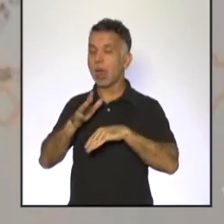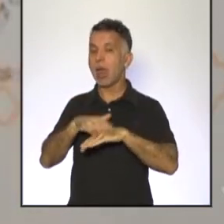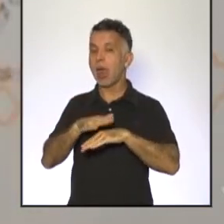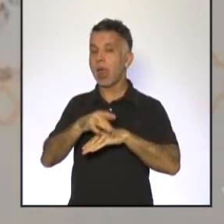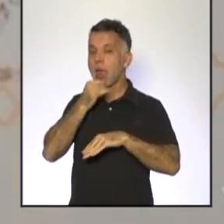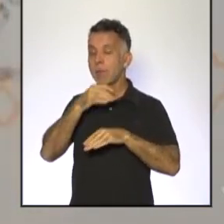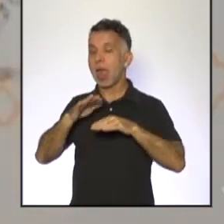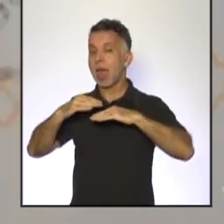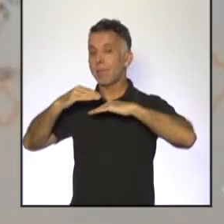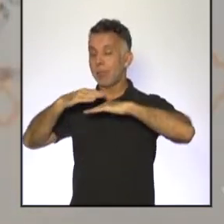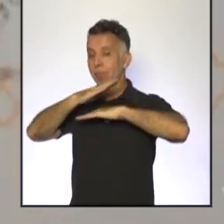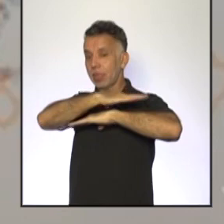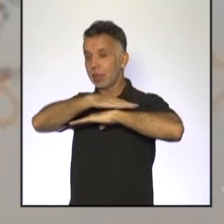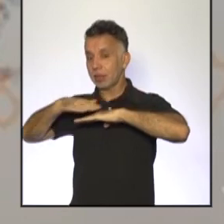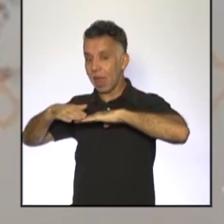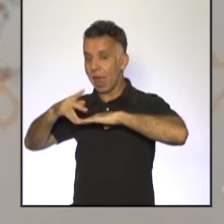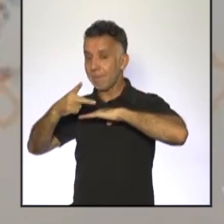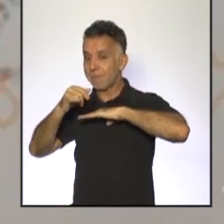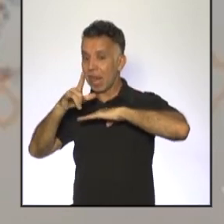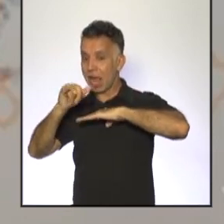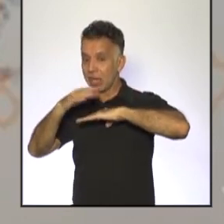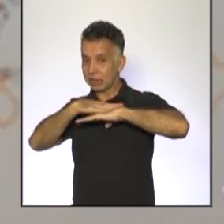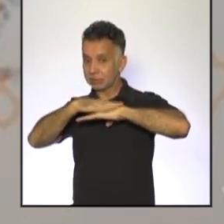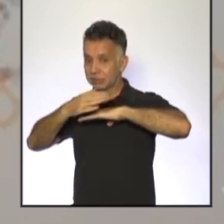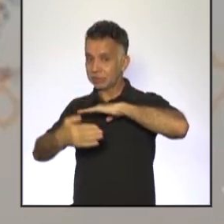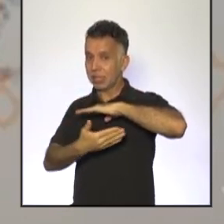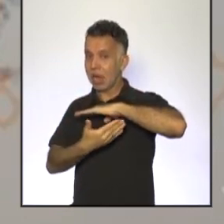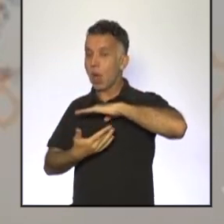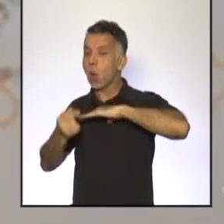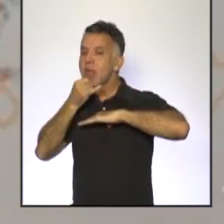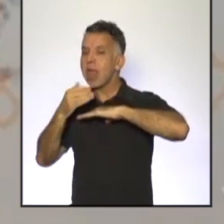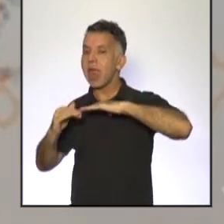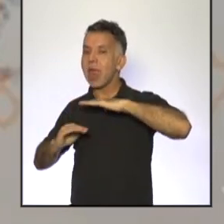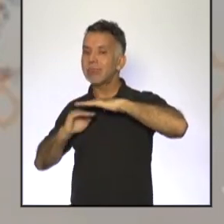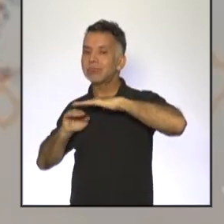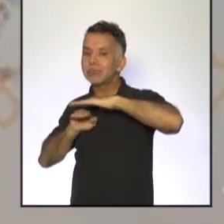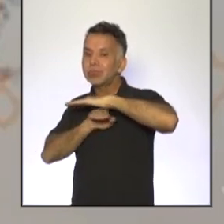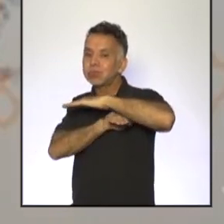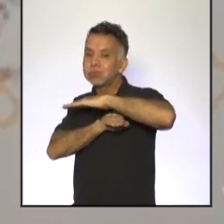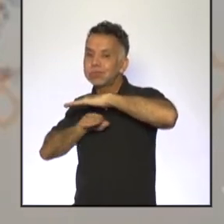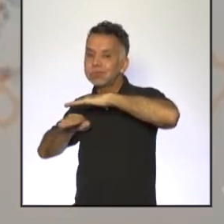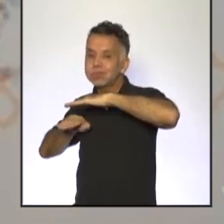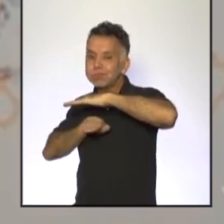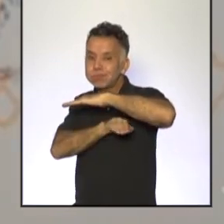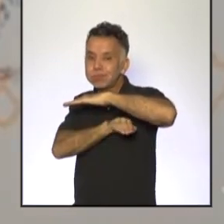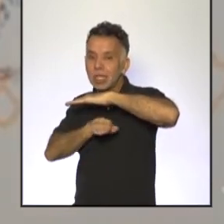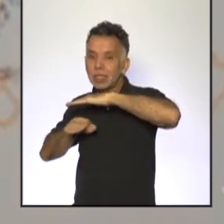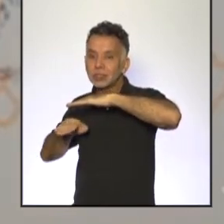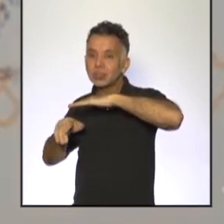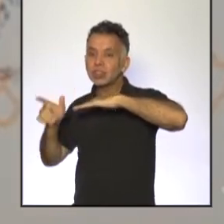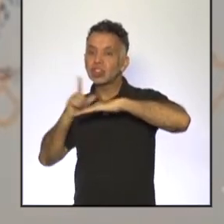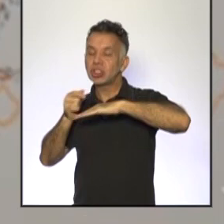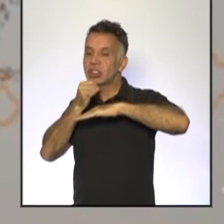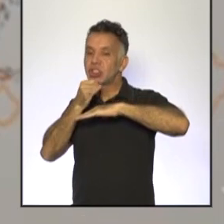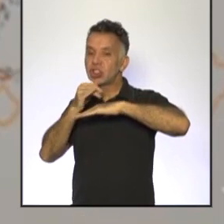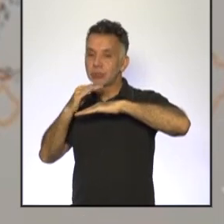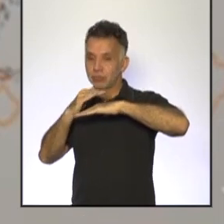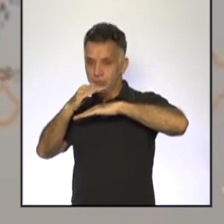a placa tectônica está aqui e existe aqui uma pluma mantélica no manto, na porção da